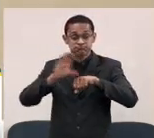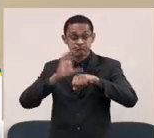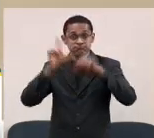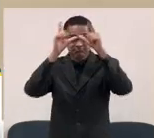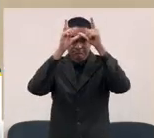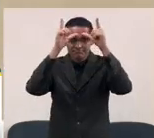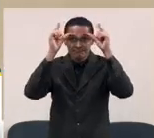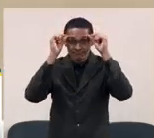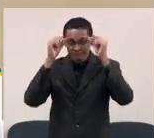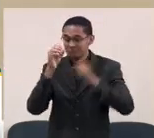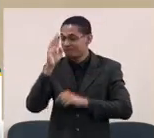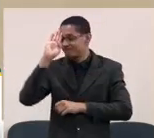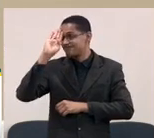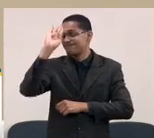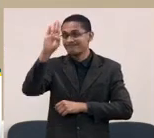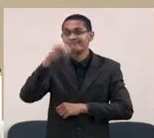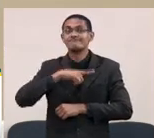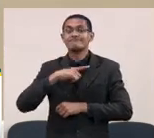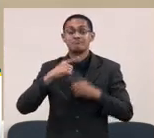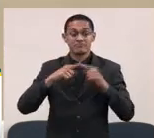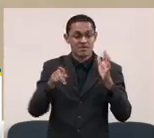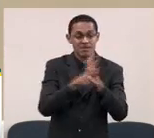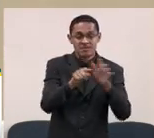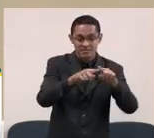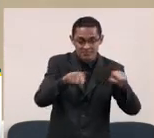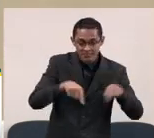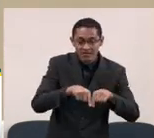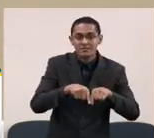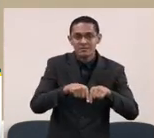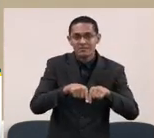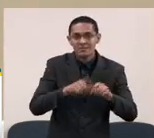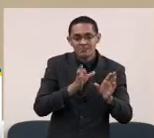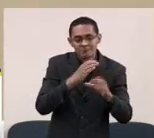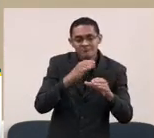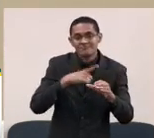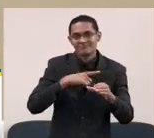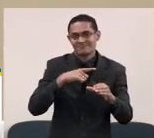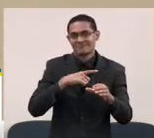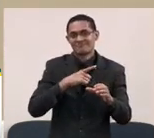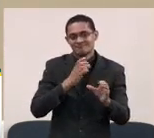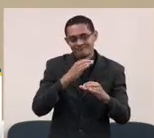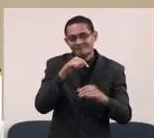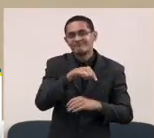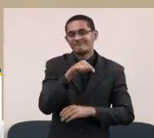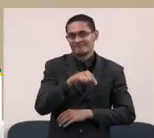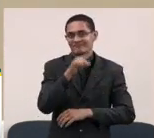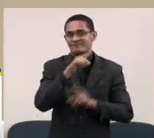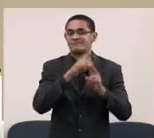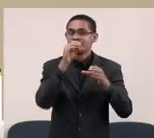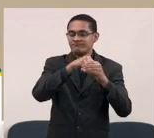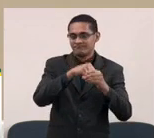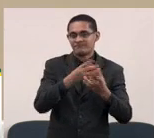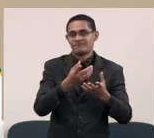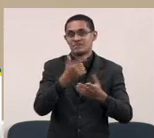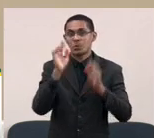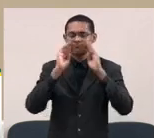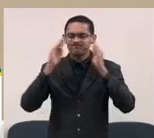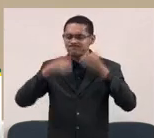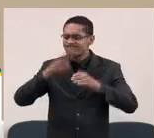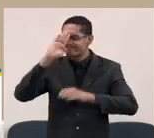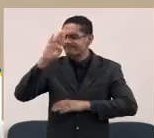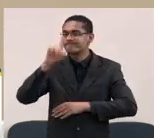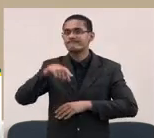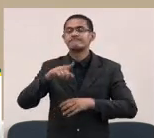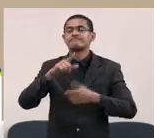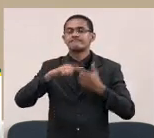enfermagem principalmente porque ele tem laboratórios comuns ao nosso grande objetivo na universidade. O nosso grande objetivo é